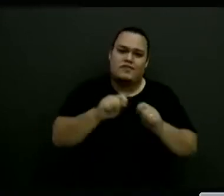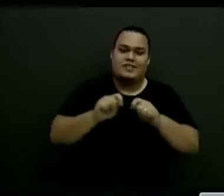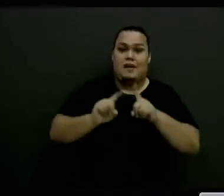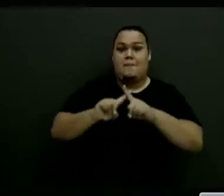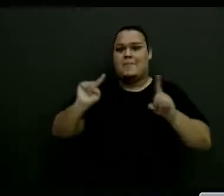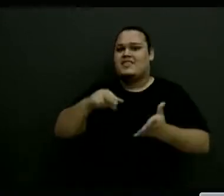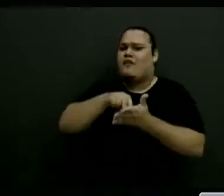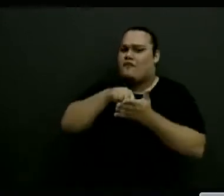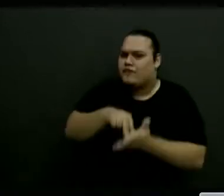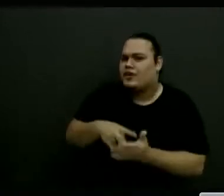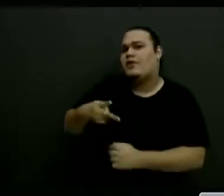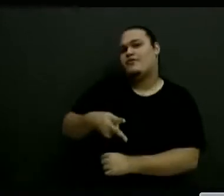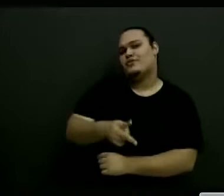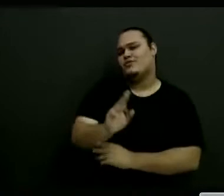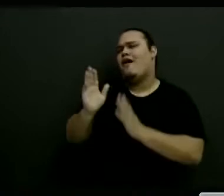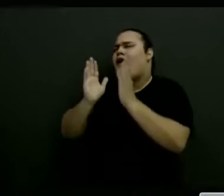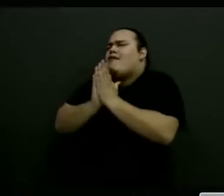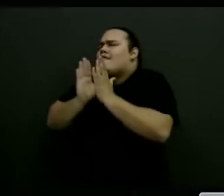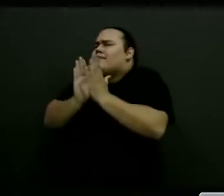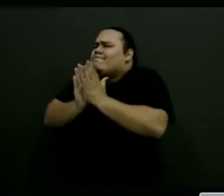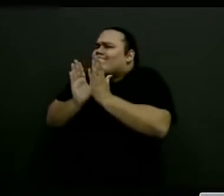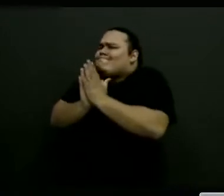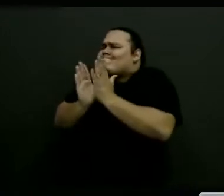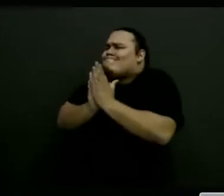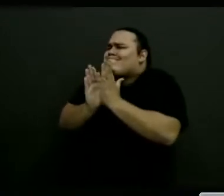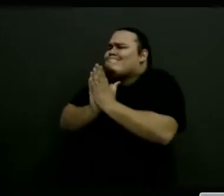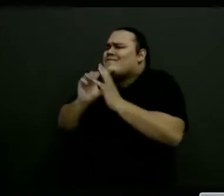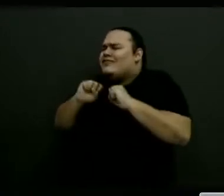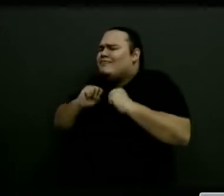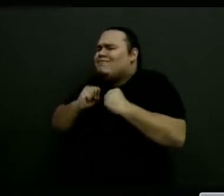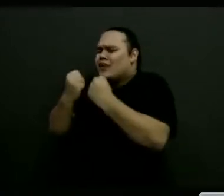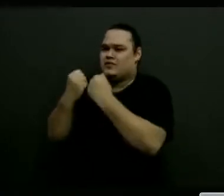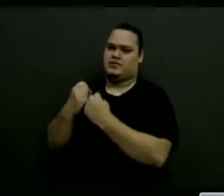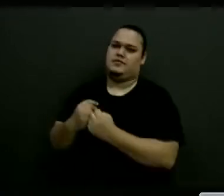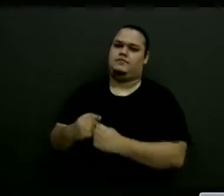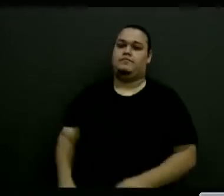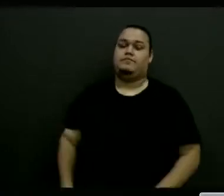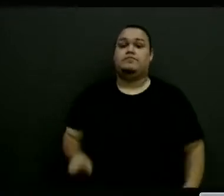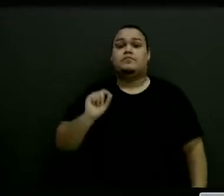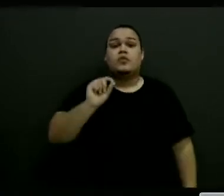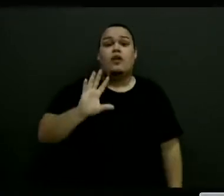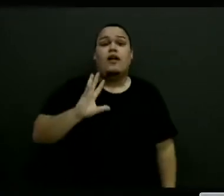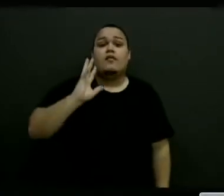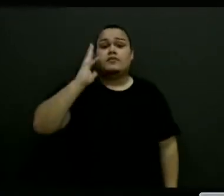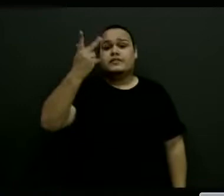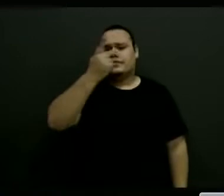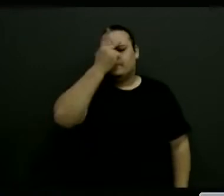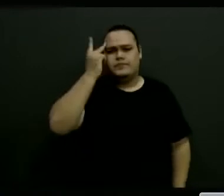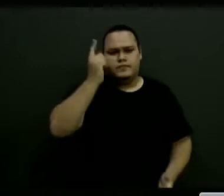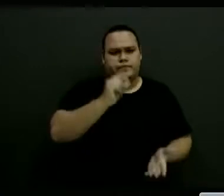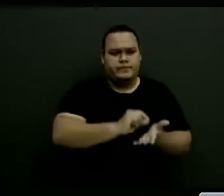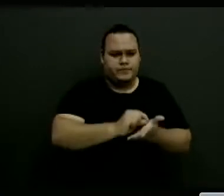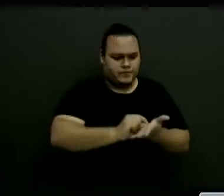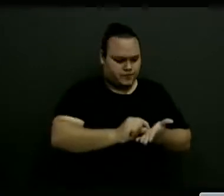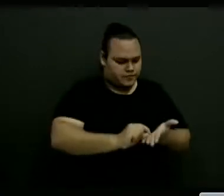E aqui há um fenômeno. Muitos escritores dizem que se romperam alguns